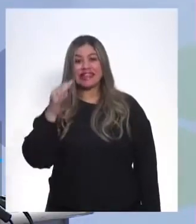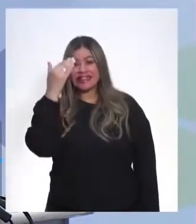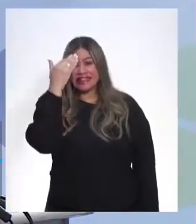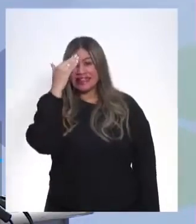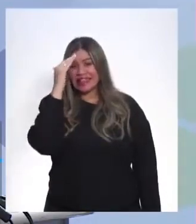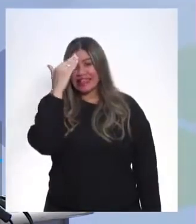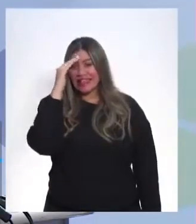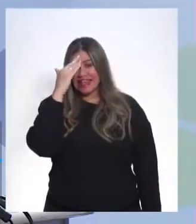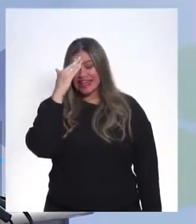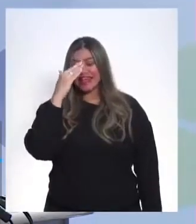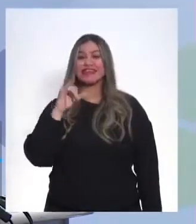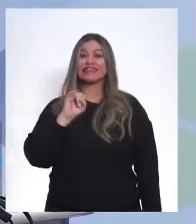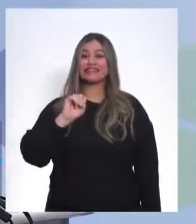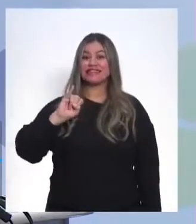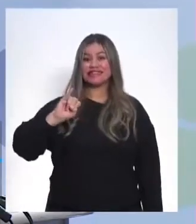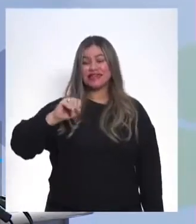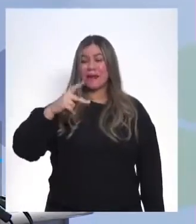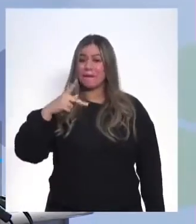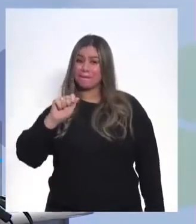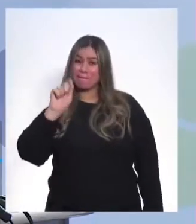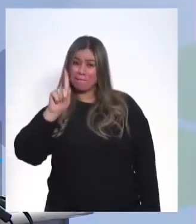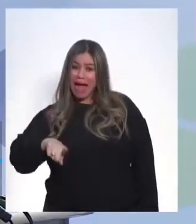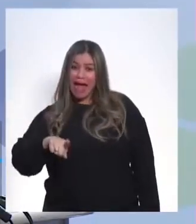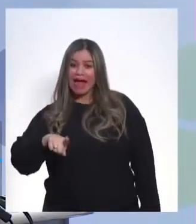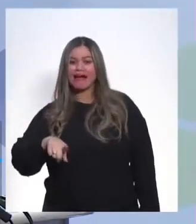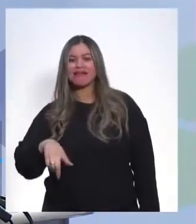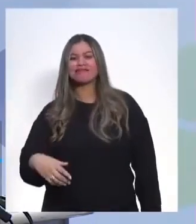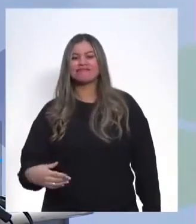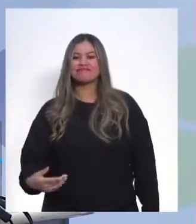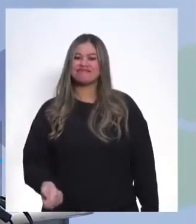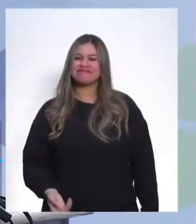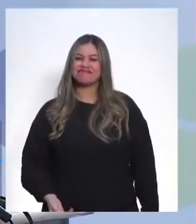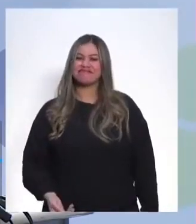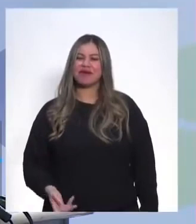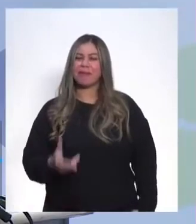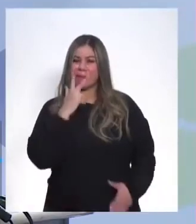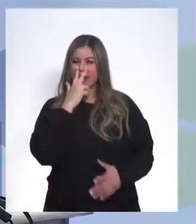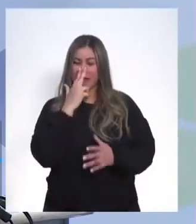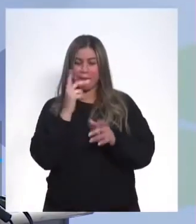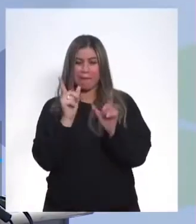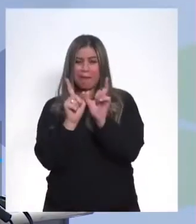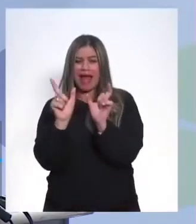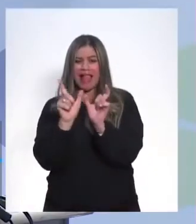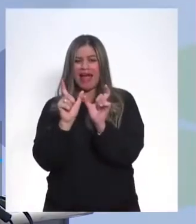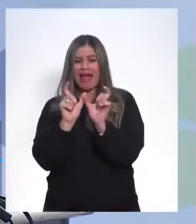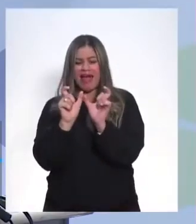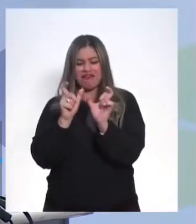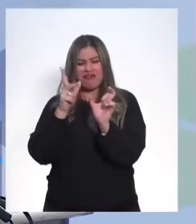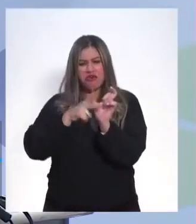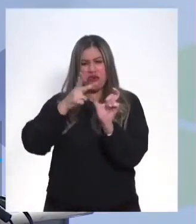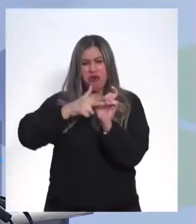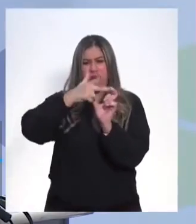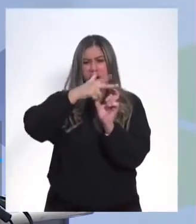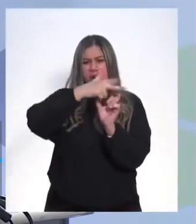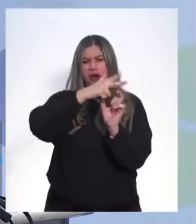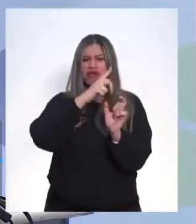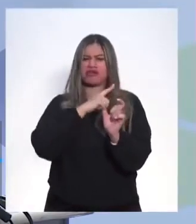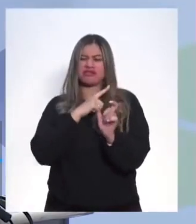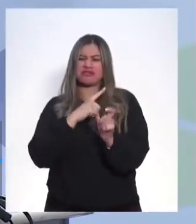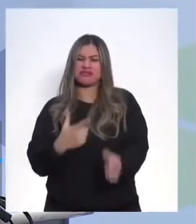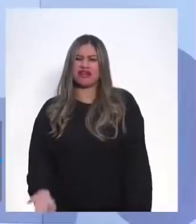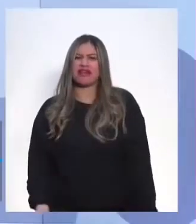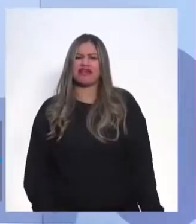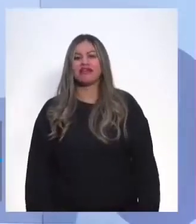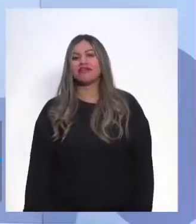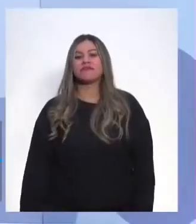muito. Se pá. E aí, você falou, entendeu, que é legal. Eles cortam, né, palavras. Eles cortam alguns fonemas aí da língua. Teve